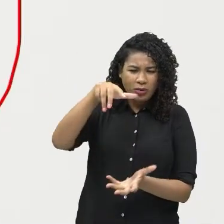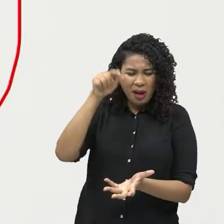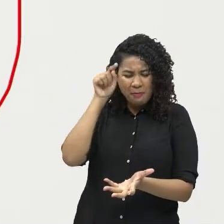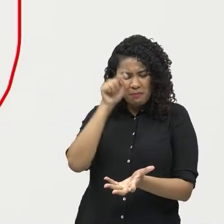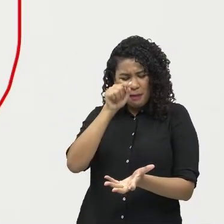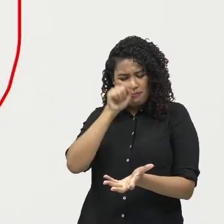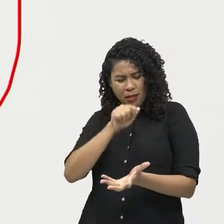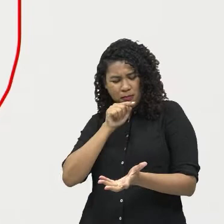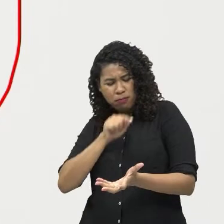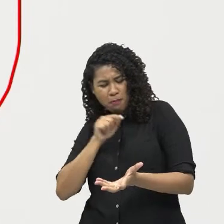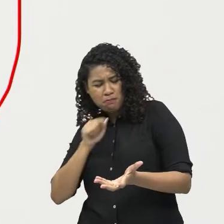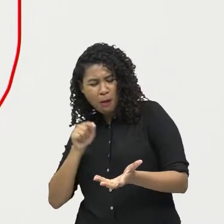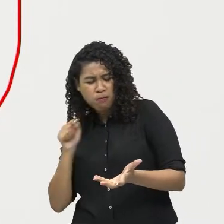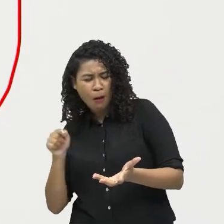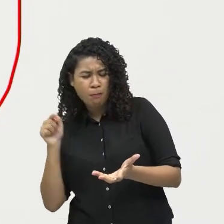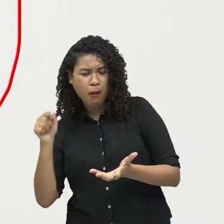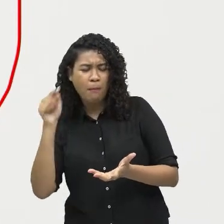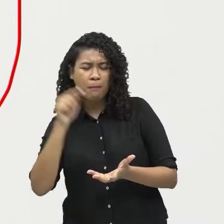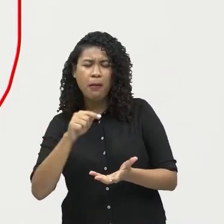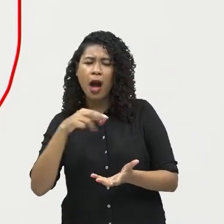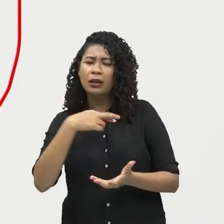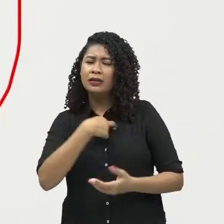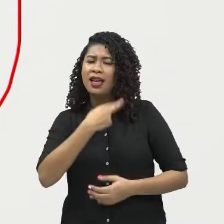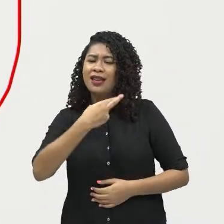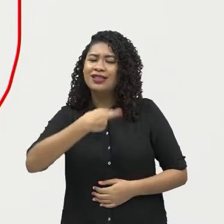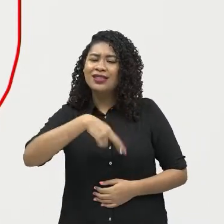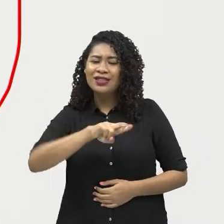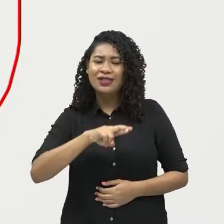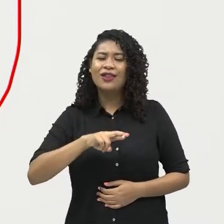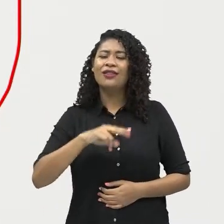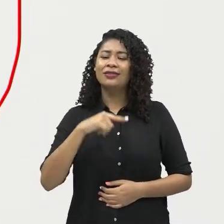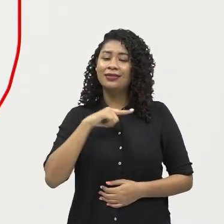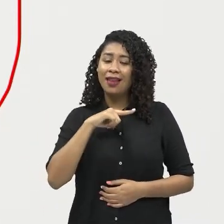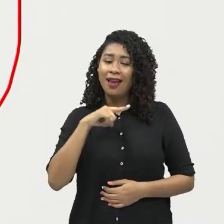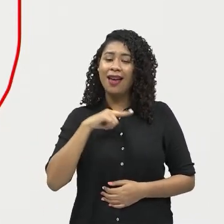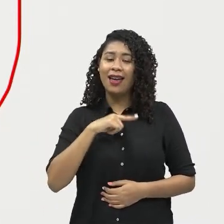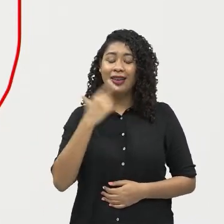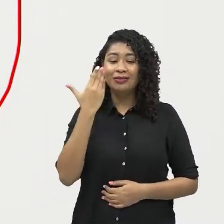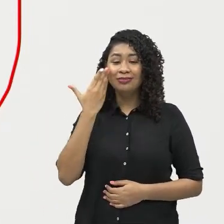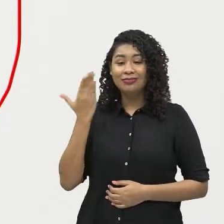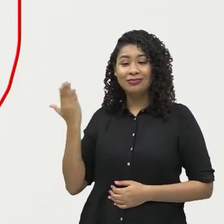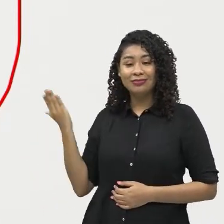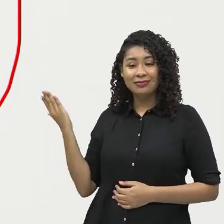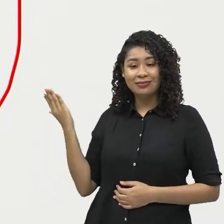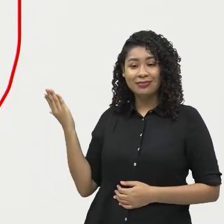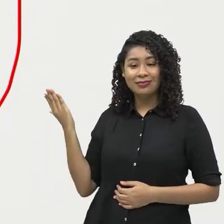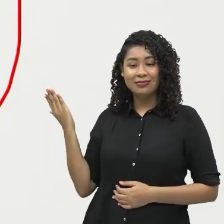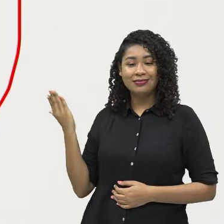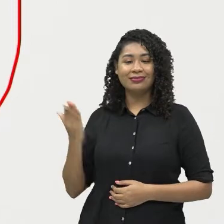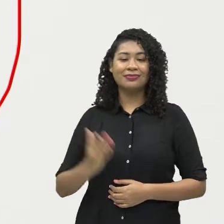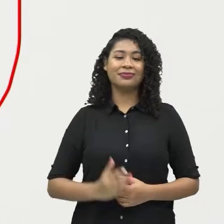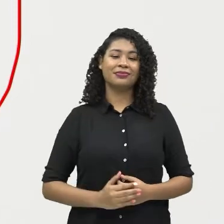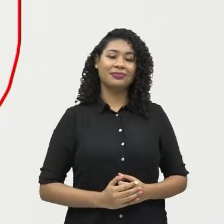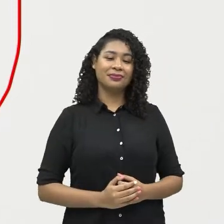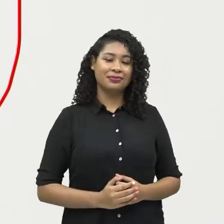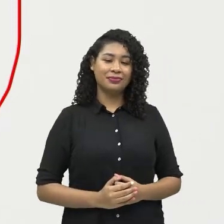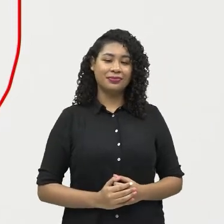diversas religiões, de diversas expressões religiosas, né?